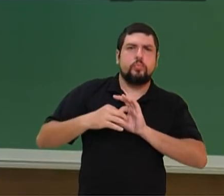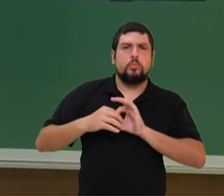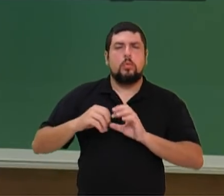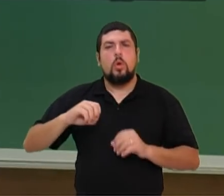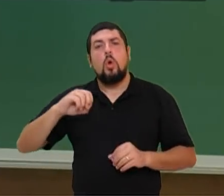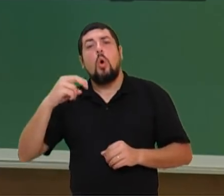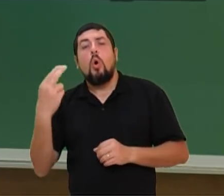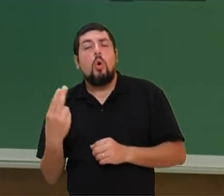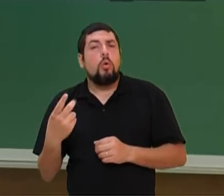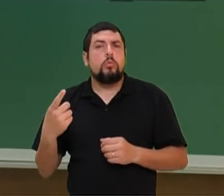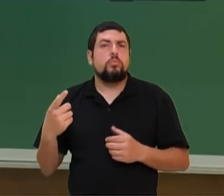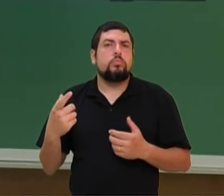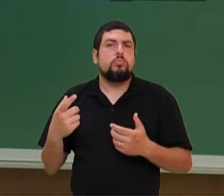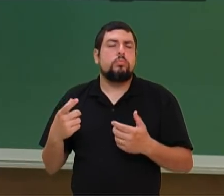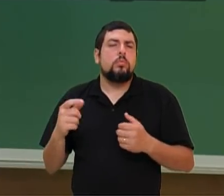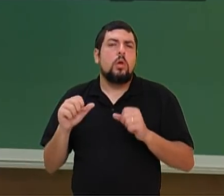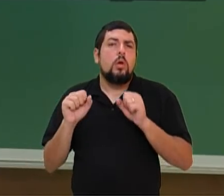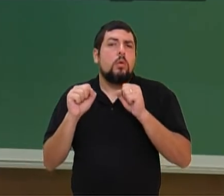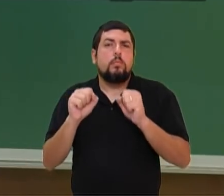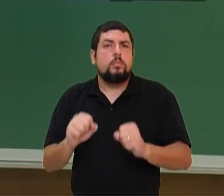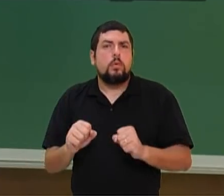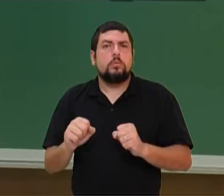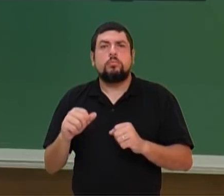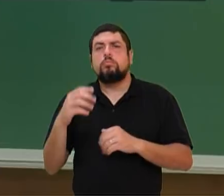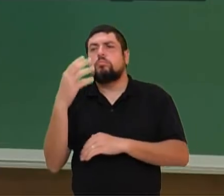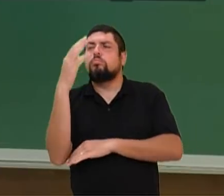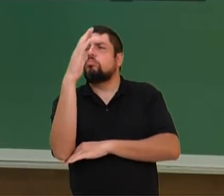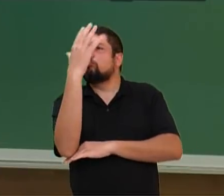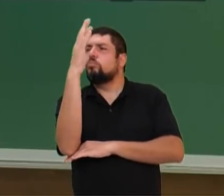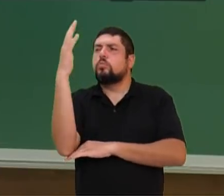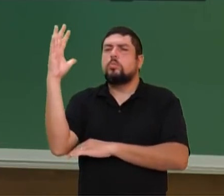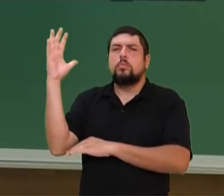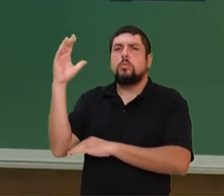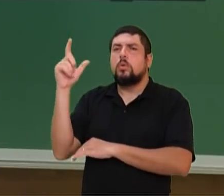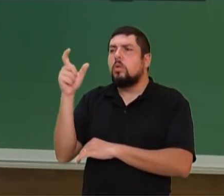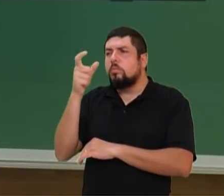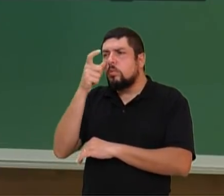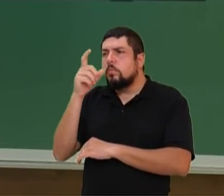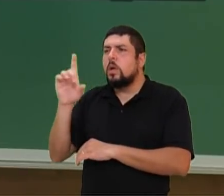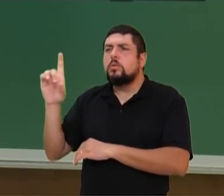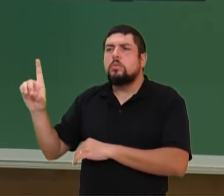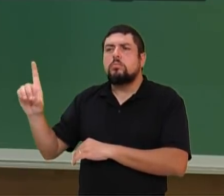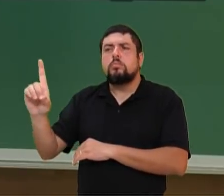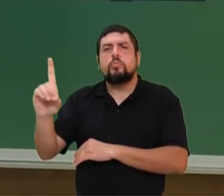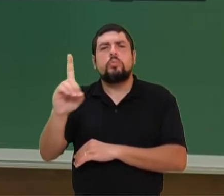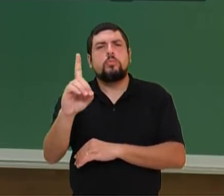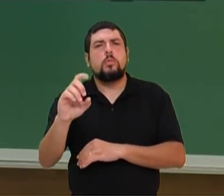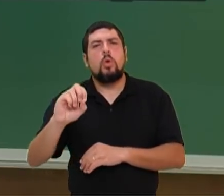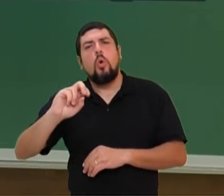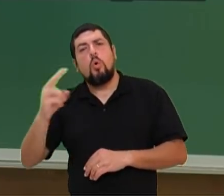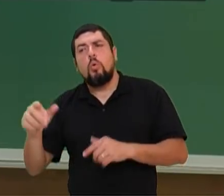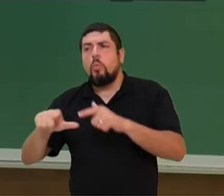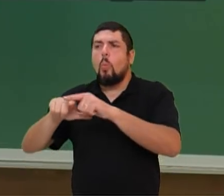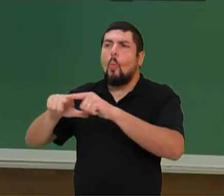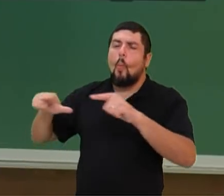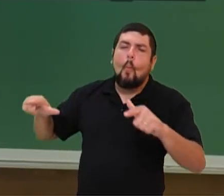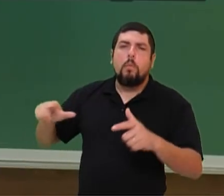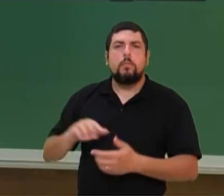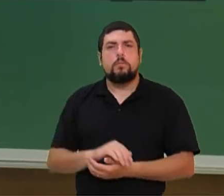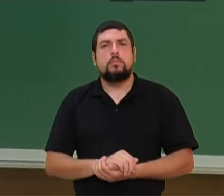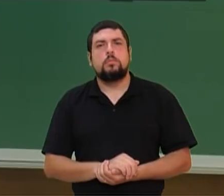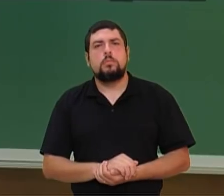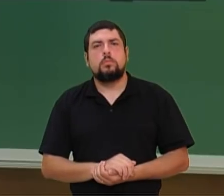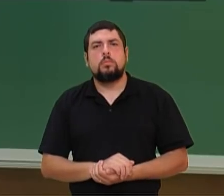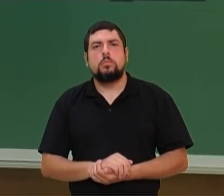estar ligado a todos os seres da natureza, ou pode ser a não existência dele. Na noção